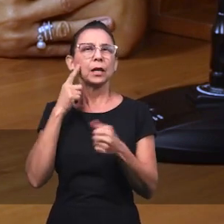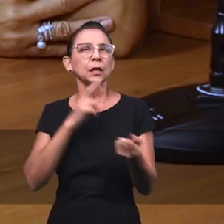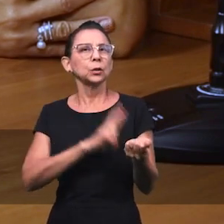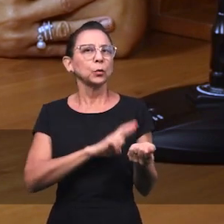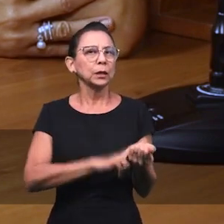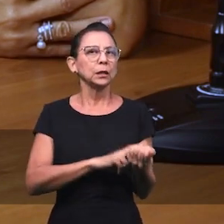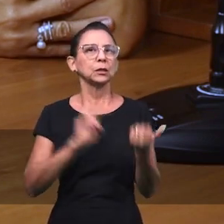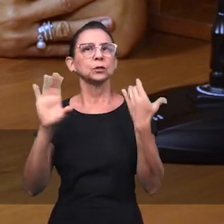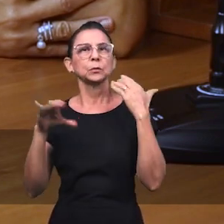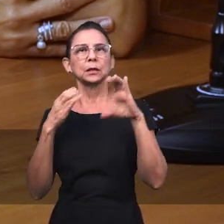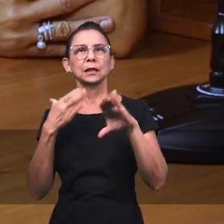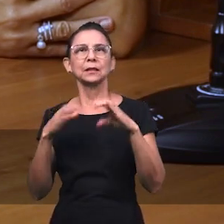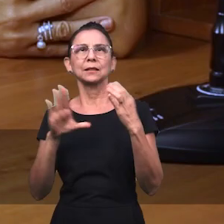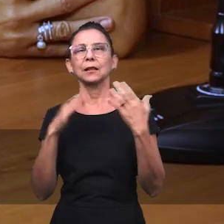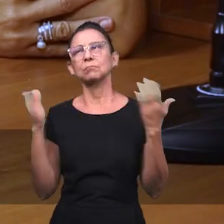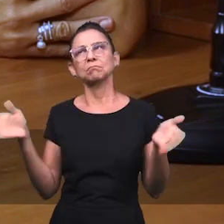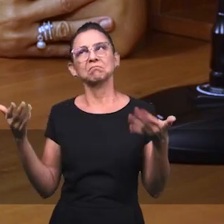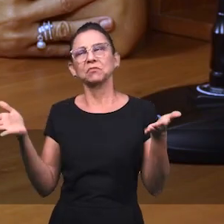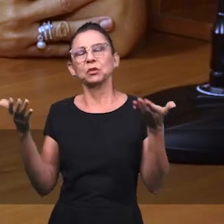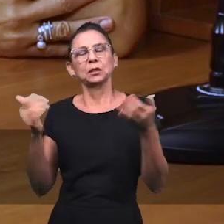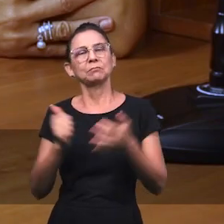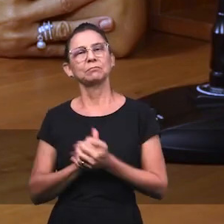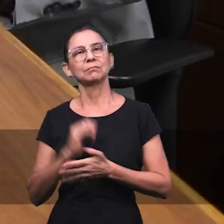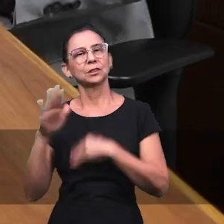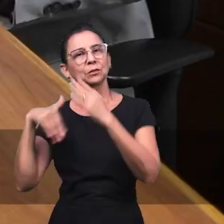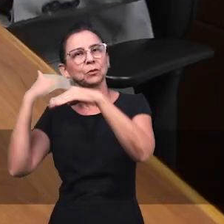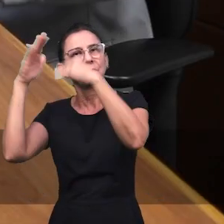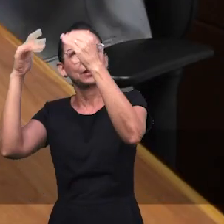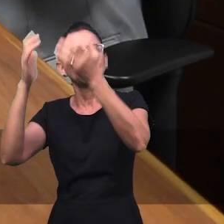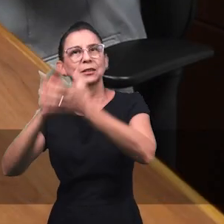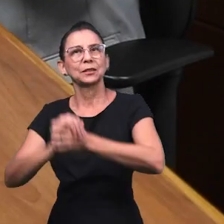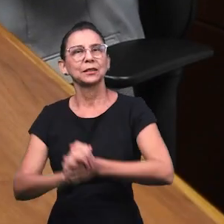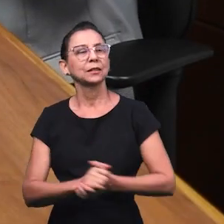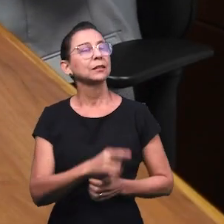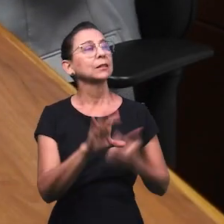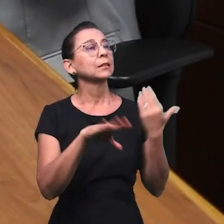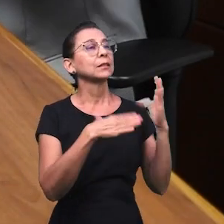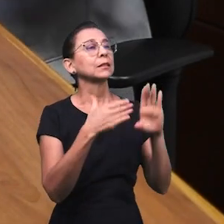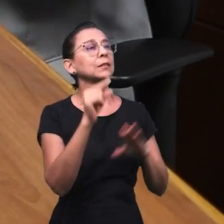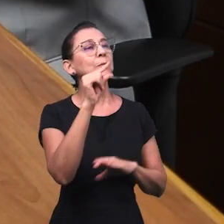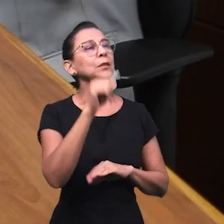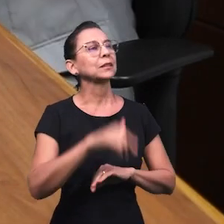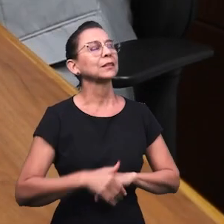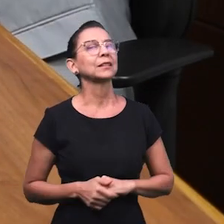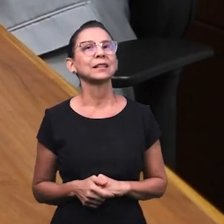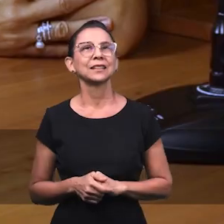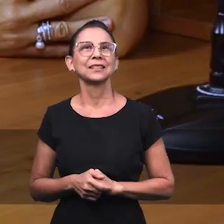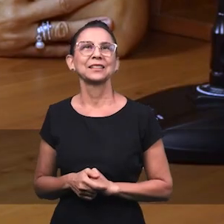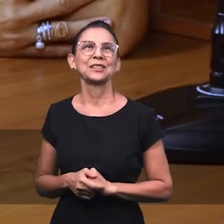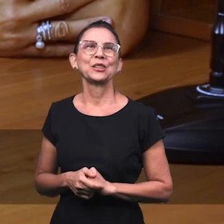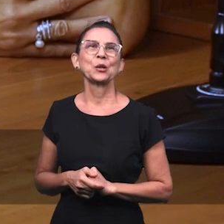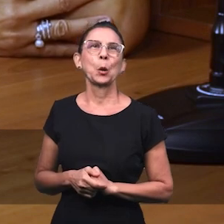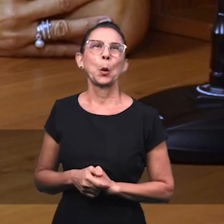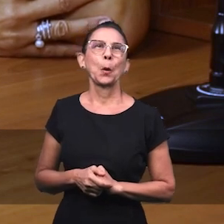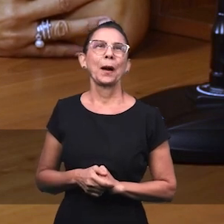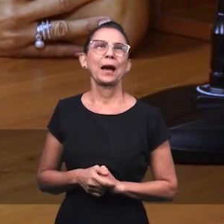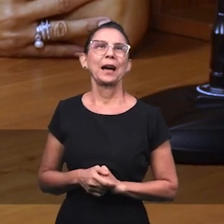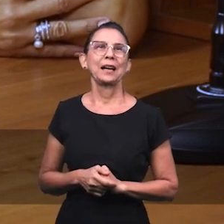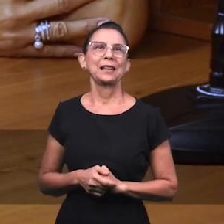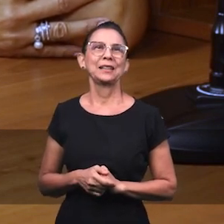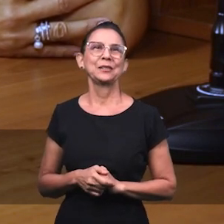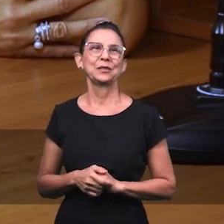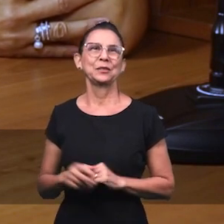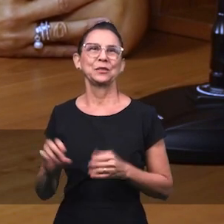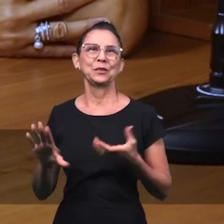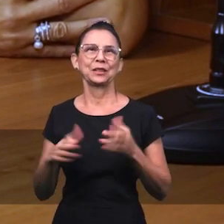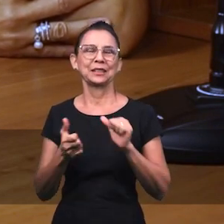como cantar. Foi. Aí eu canto. Então, canta um pouquinho pra gente. Bom, eu vou cantar o